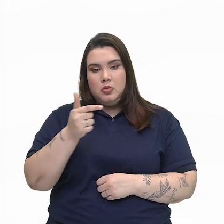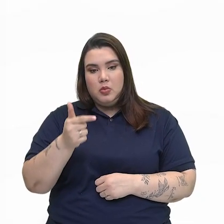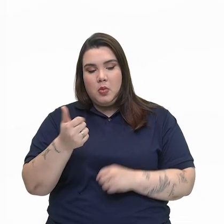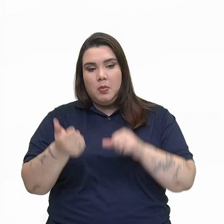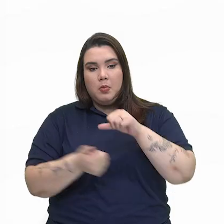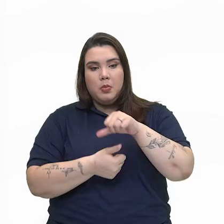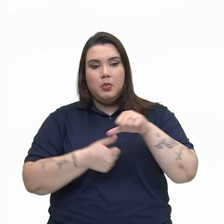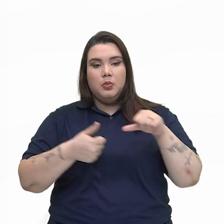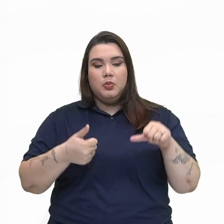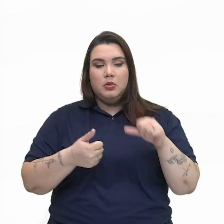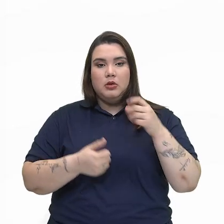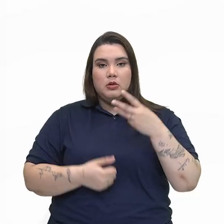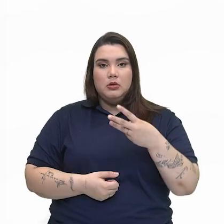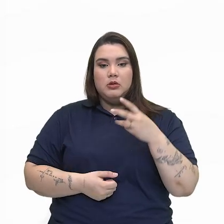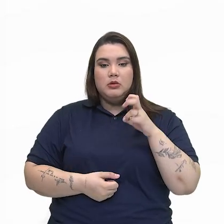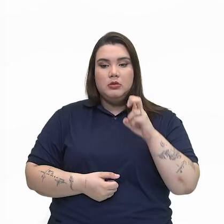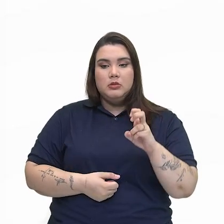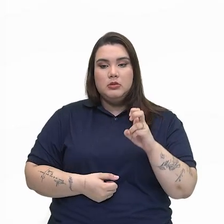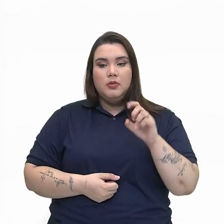valor para